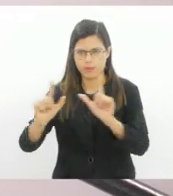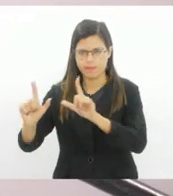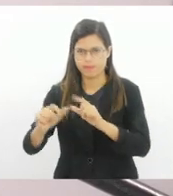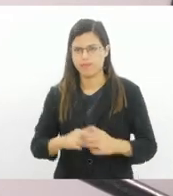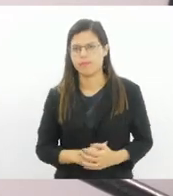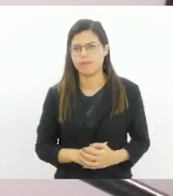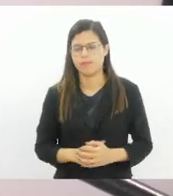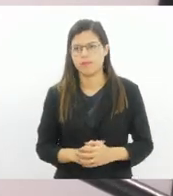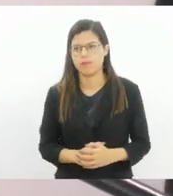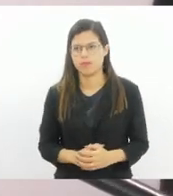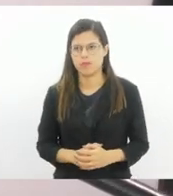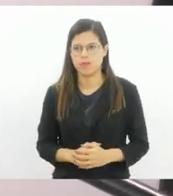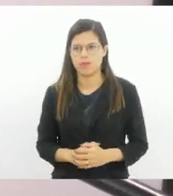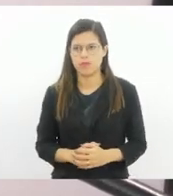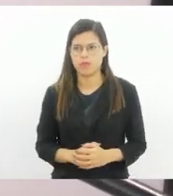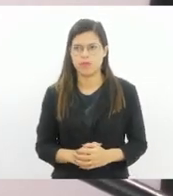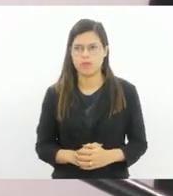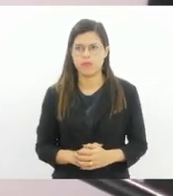gentileza?